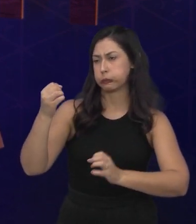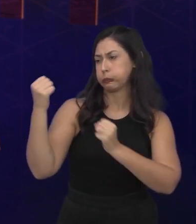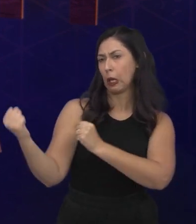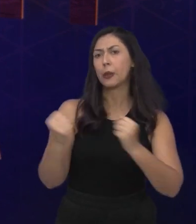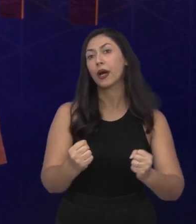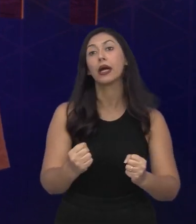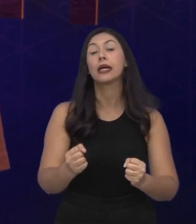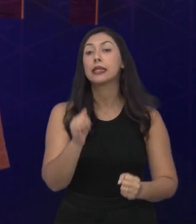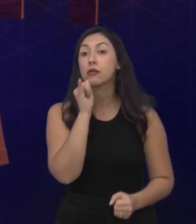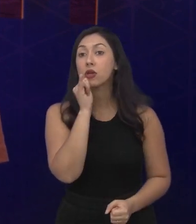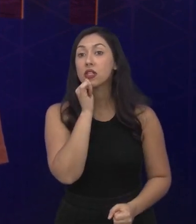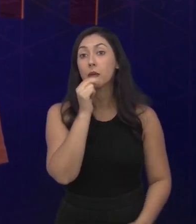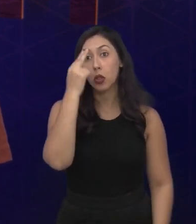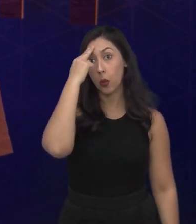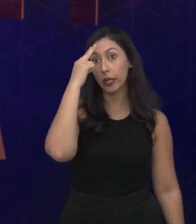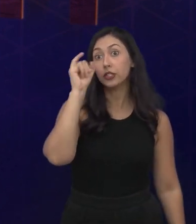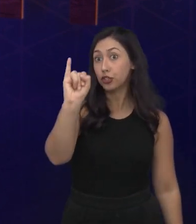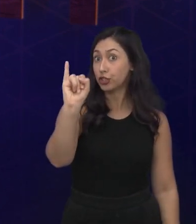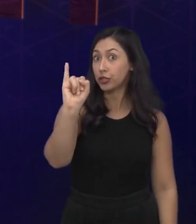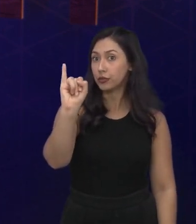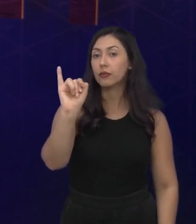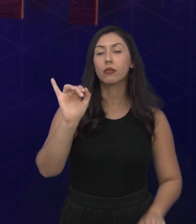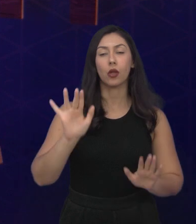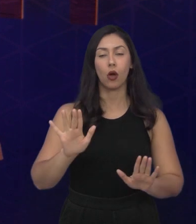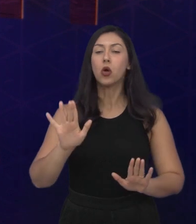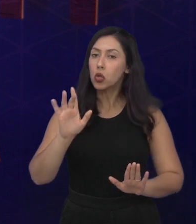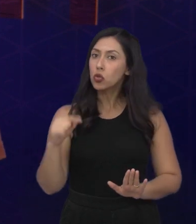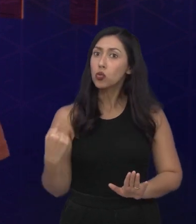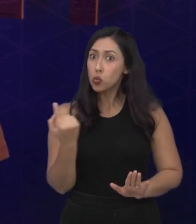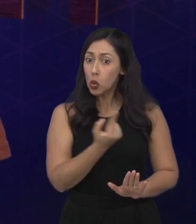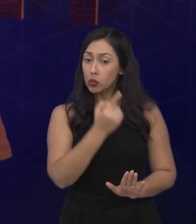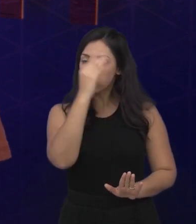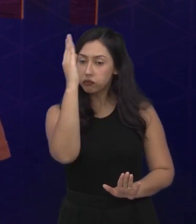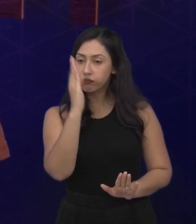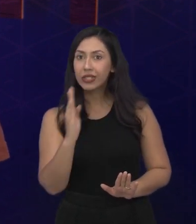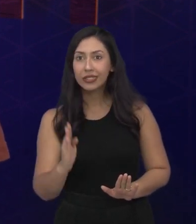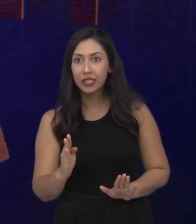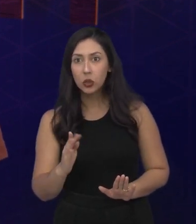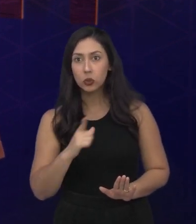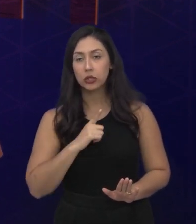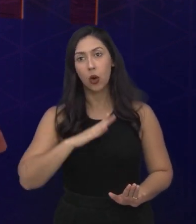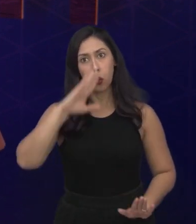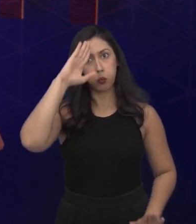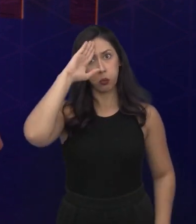Haiti, por exemplo, que inclusive o Exército Brasileiro ajuda, né,